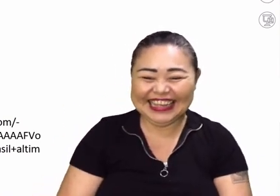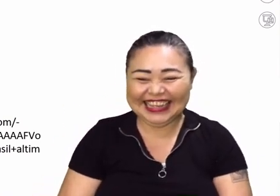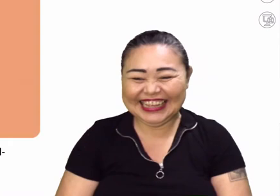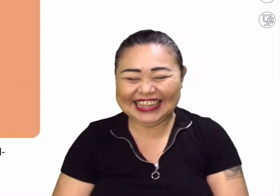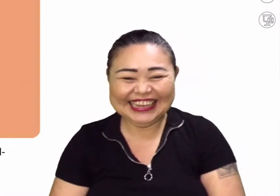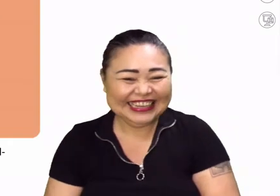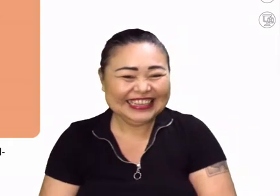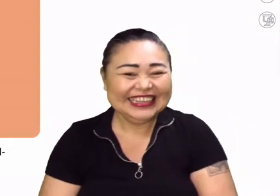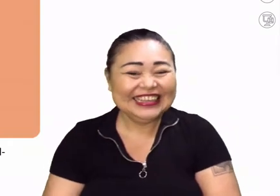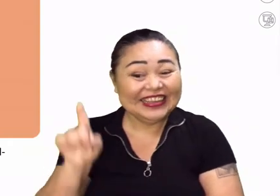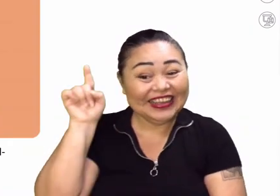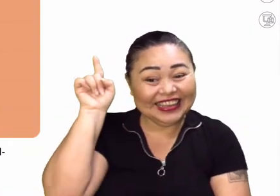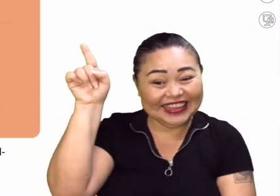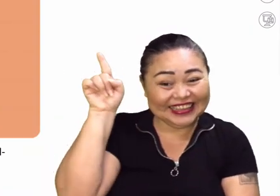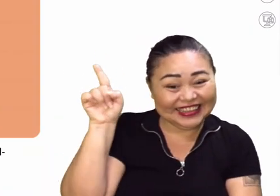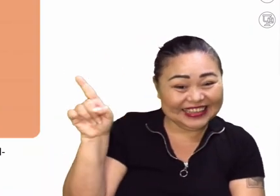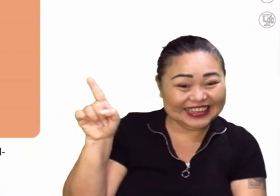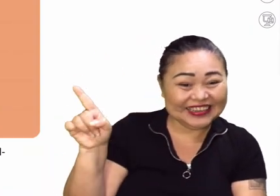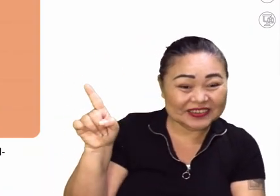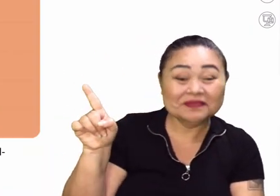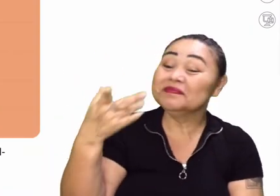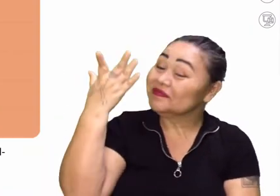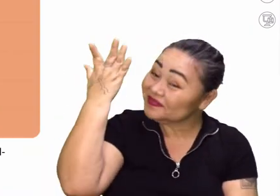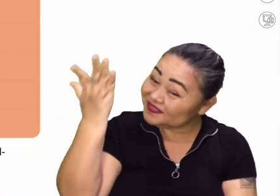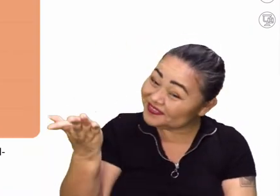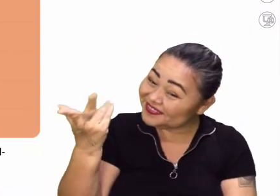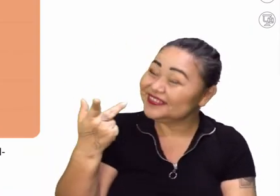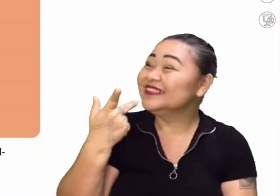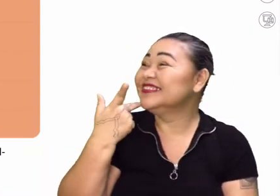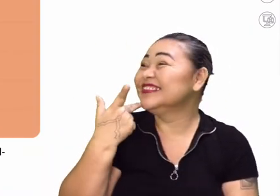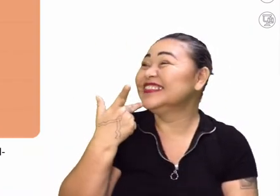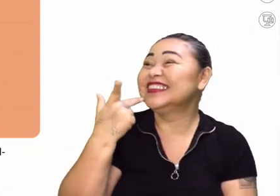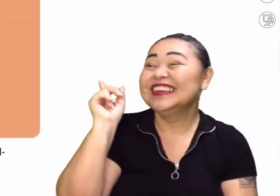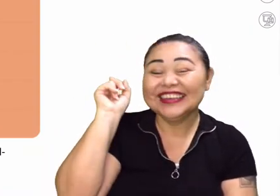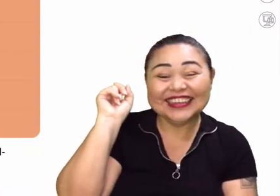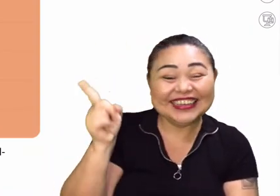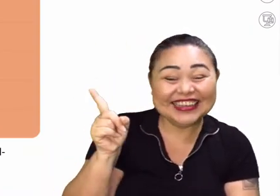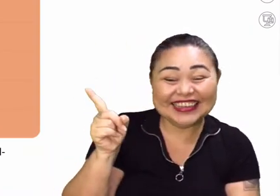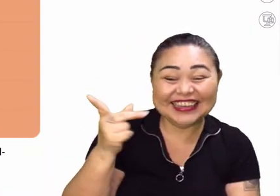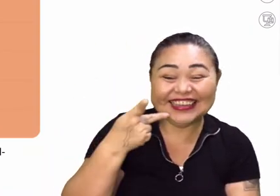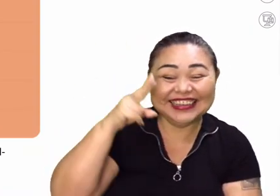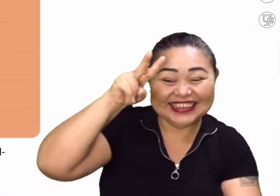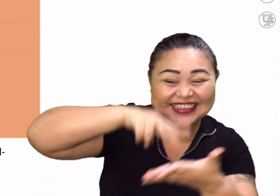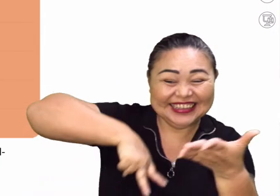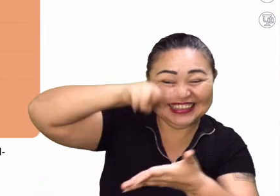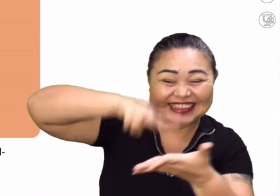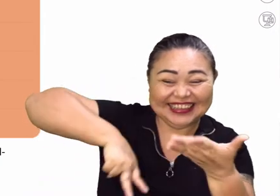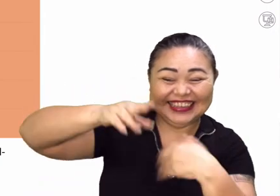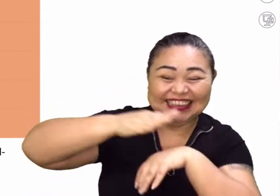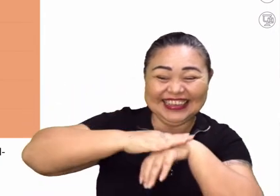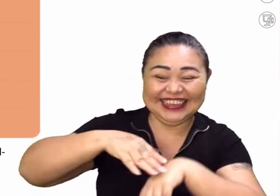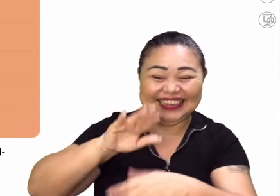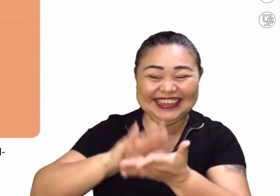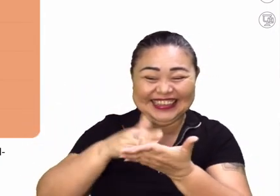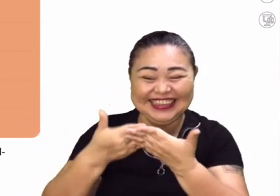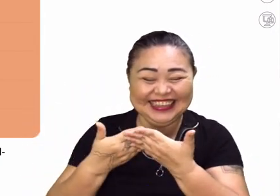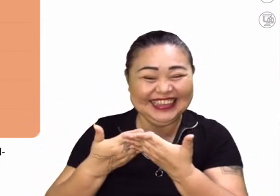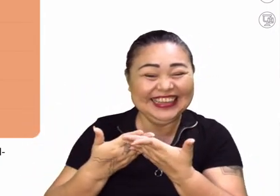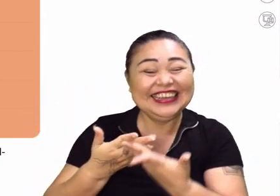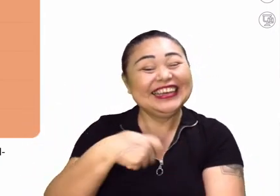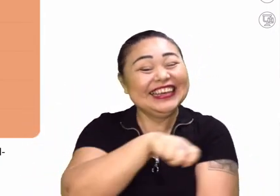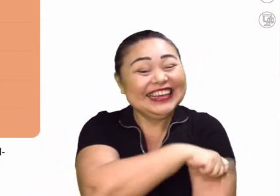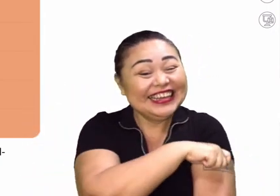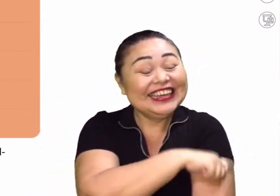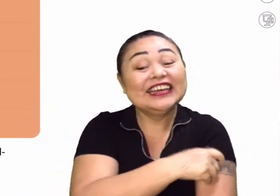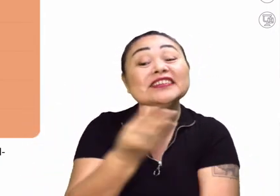seguinte tá aqui ó isso aqui eu não vou fazer nem a leitura toda tá querida é o seguinte o